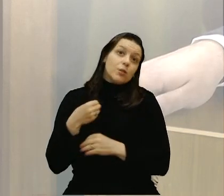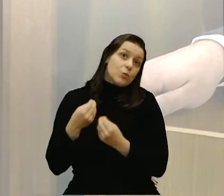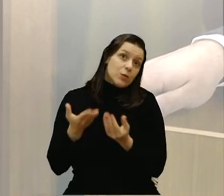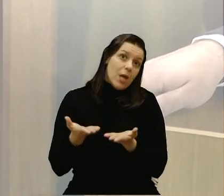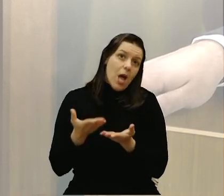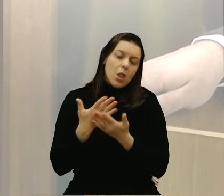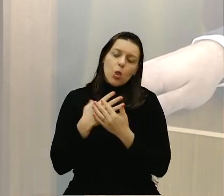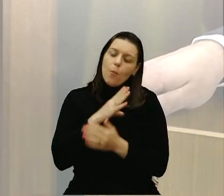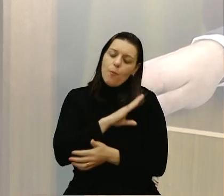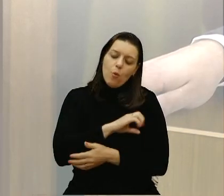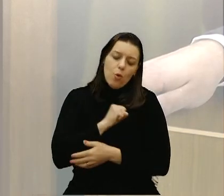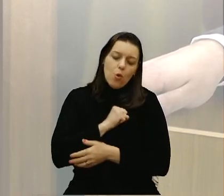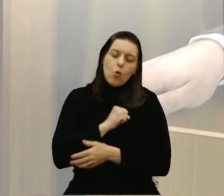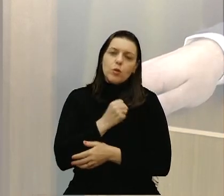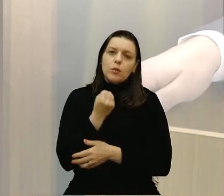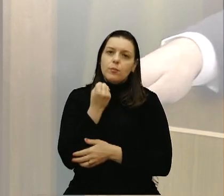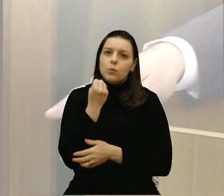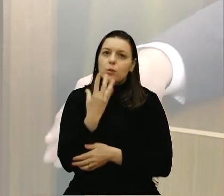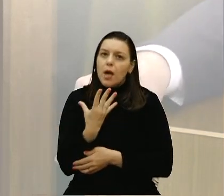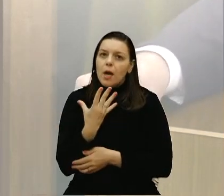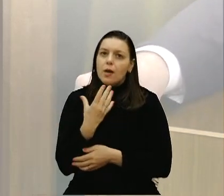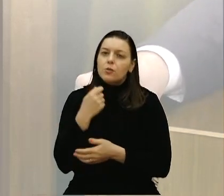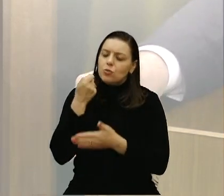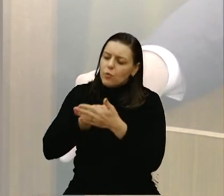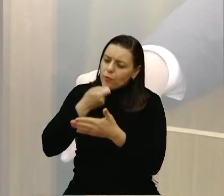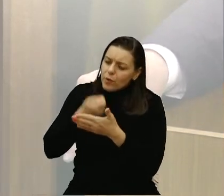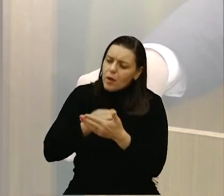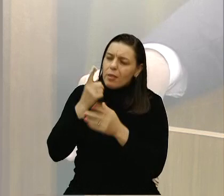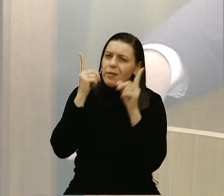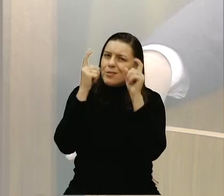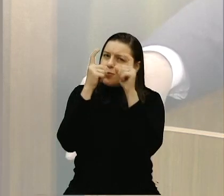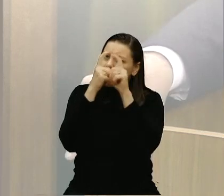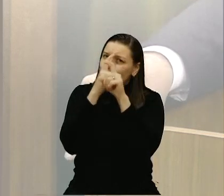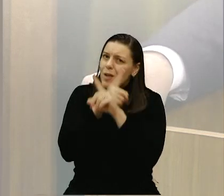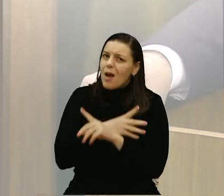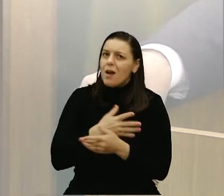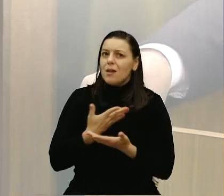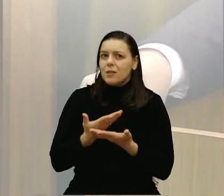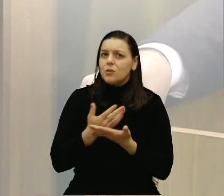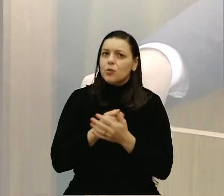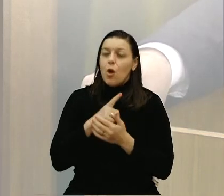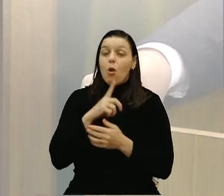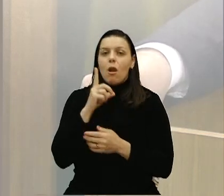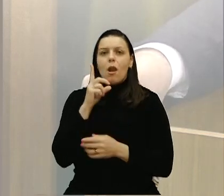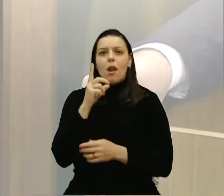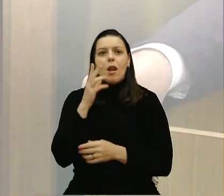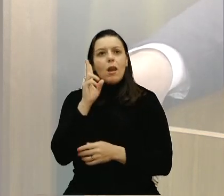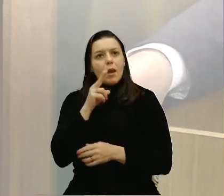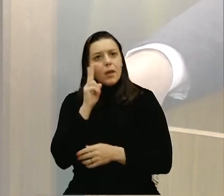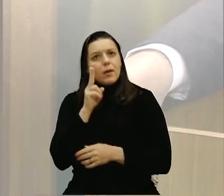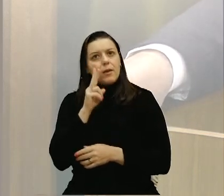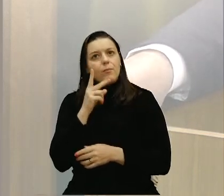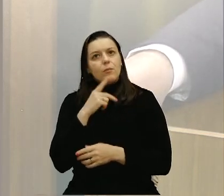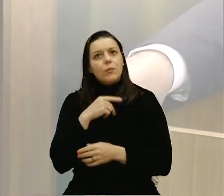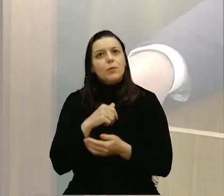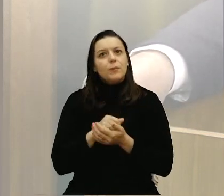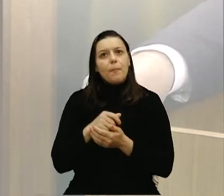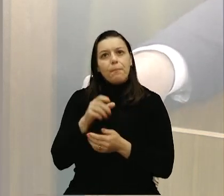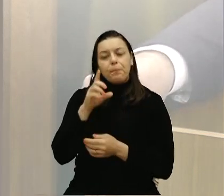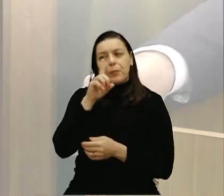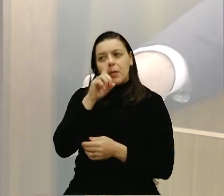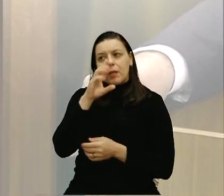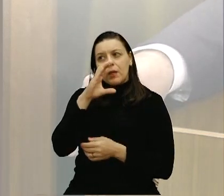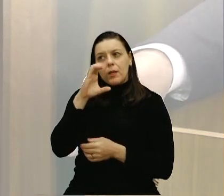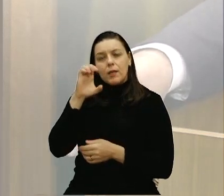no amor, na bondade, no enfrentamento da dificuldade. E eu lembro de tantas vezes, Mãe Cecília, e vejo